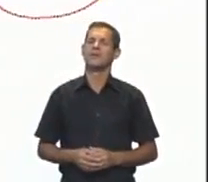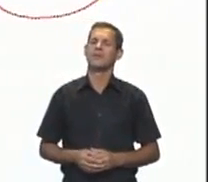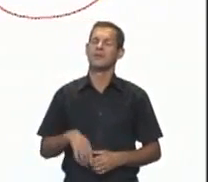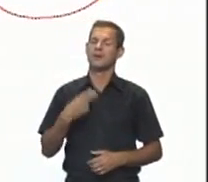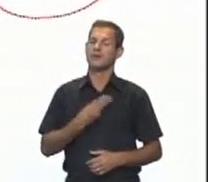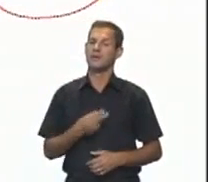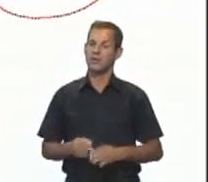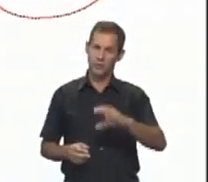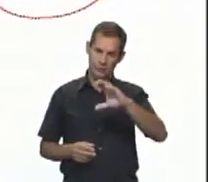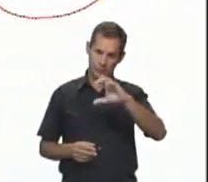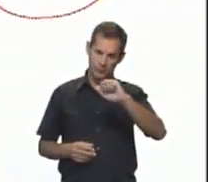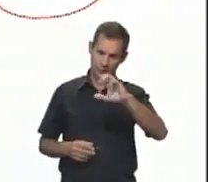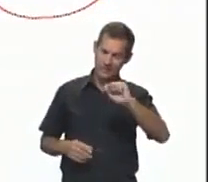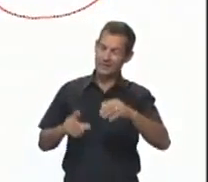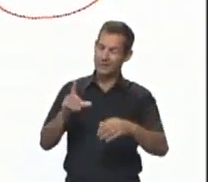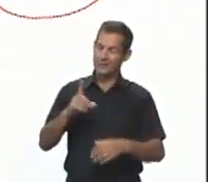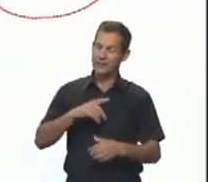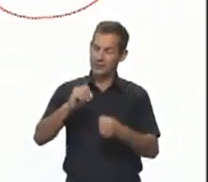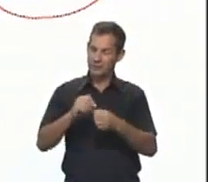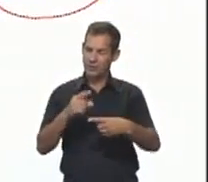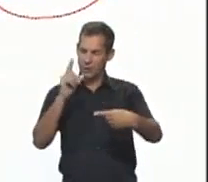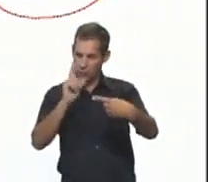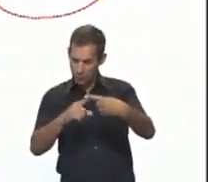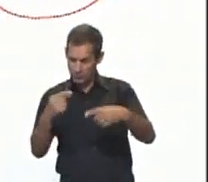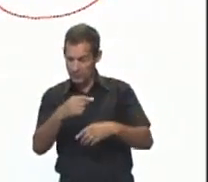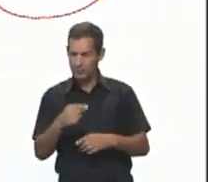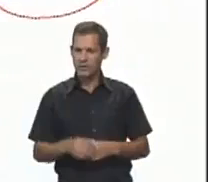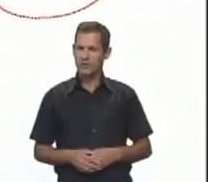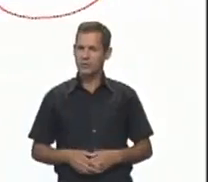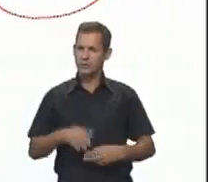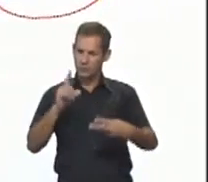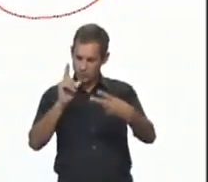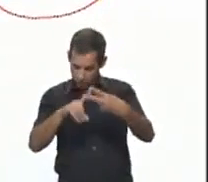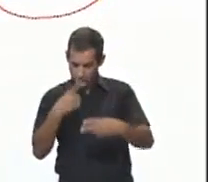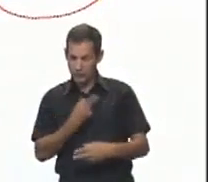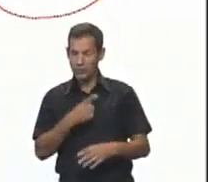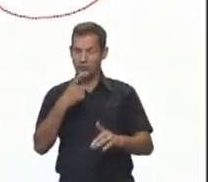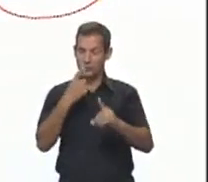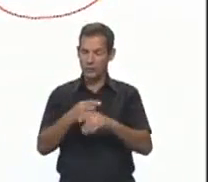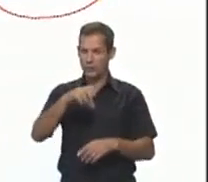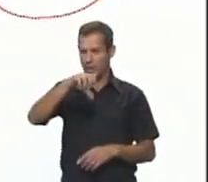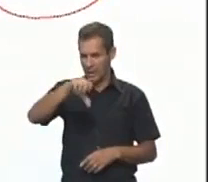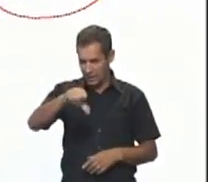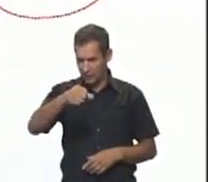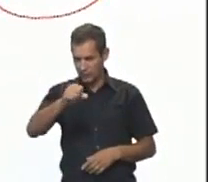da nossa casca. Então, eu tenho que fazer o volume 1 menos o volume 2. Nós achamos